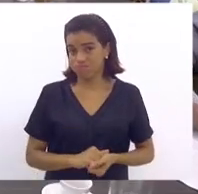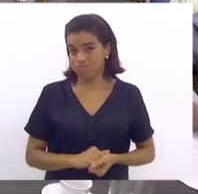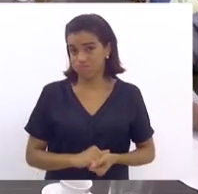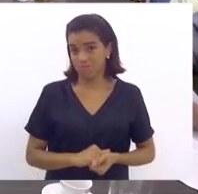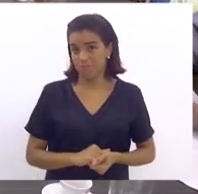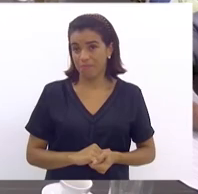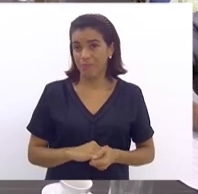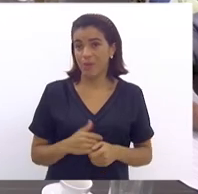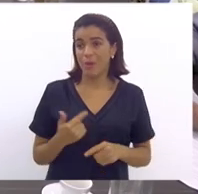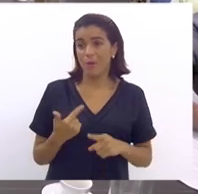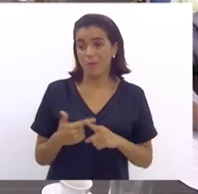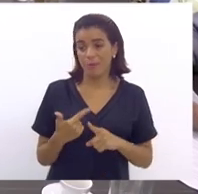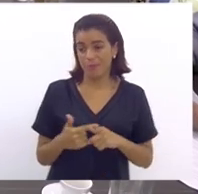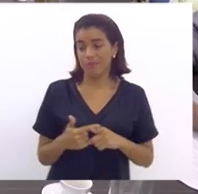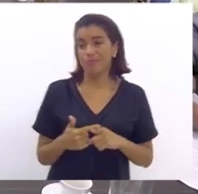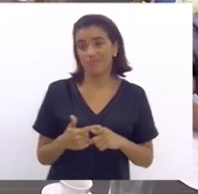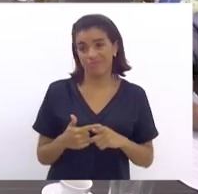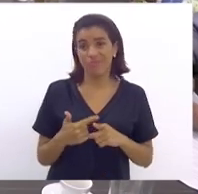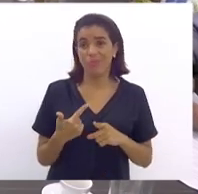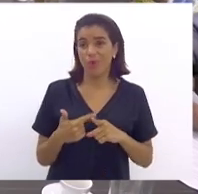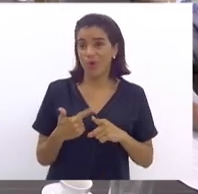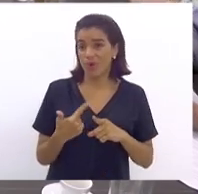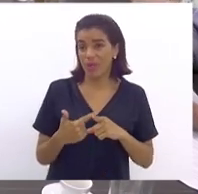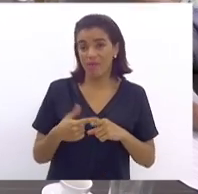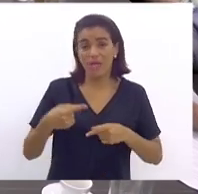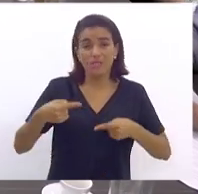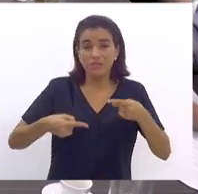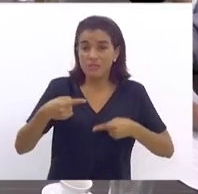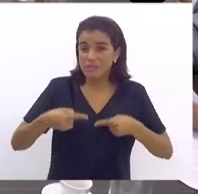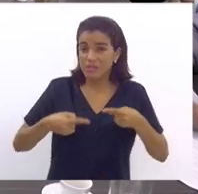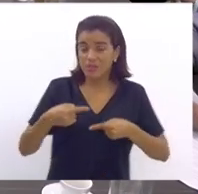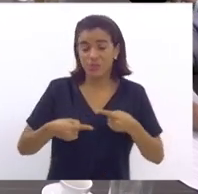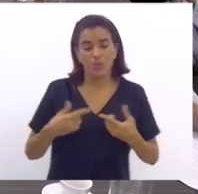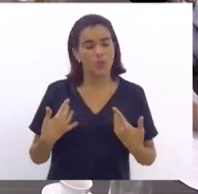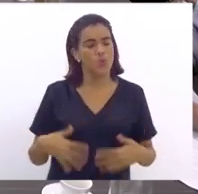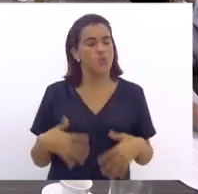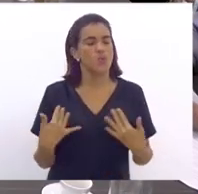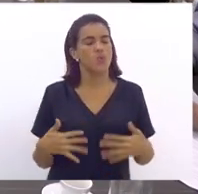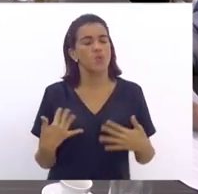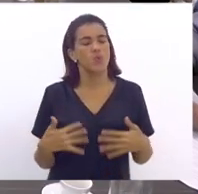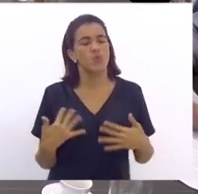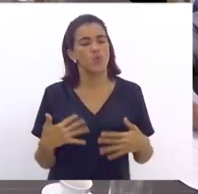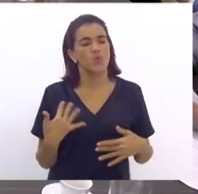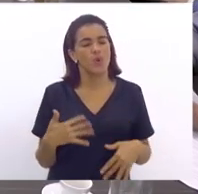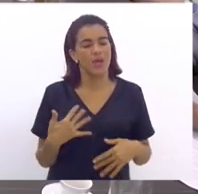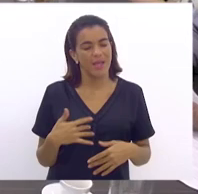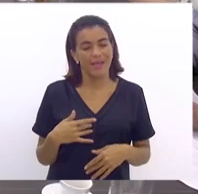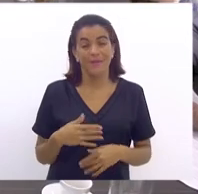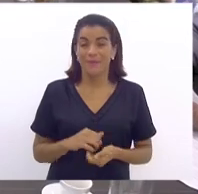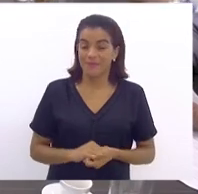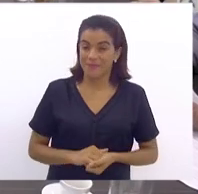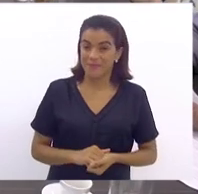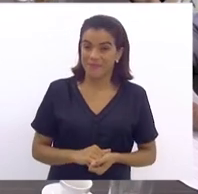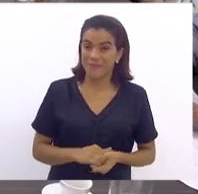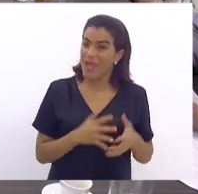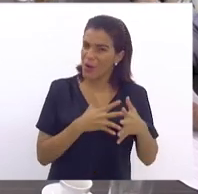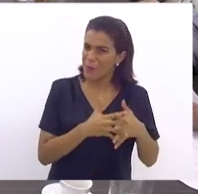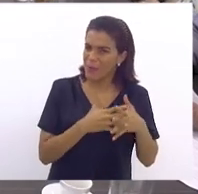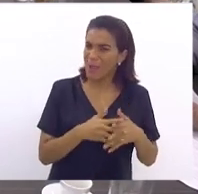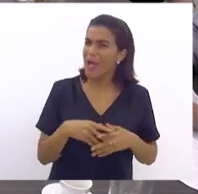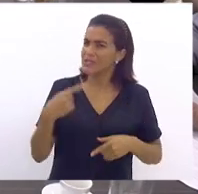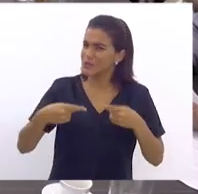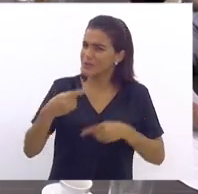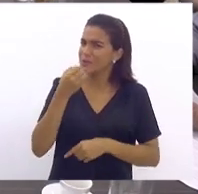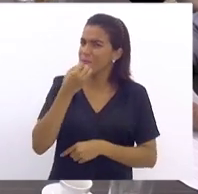simples, você traz os favoritos. Exato. É bom que a gente vai discutir Montesquieu. Né? Discussão é boa. Imposição é complicada. Discussão é